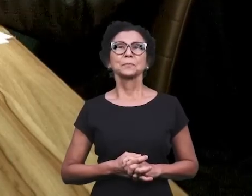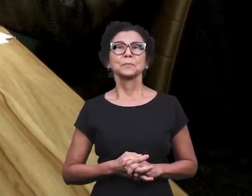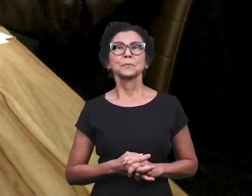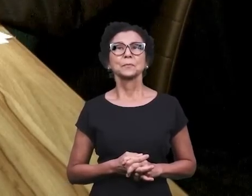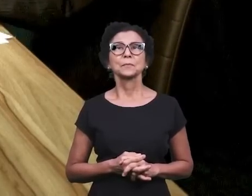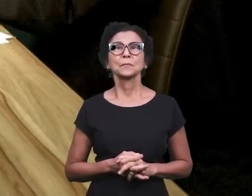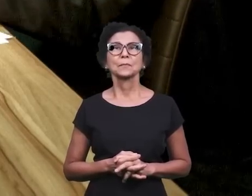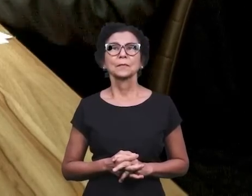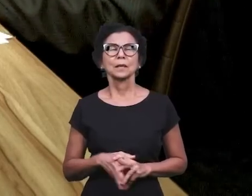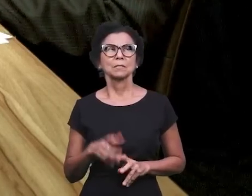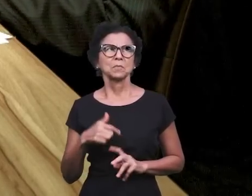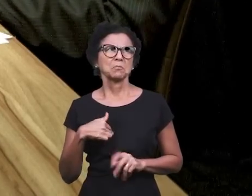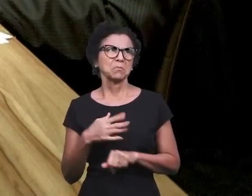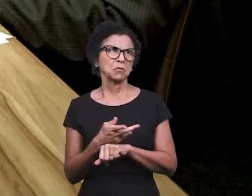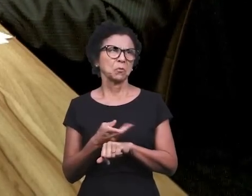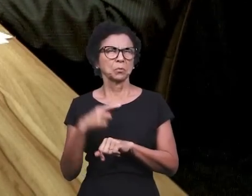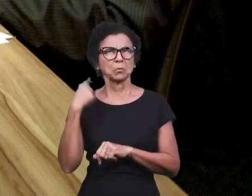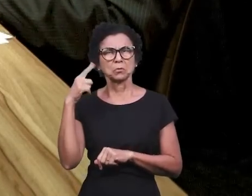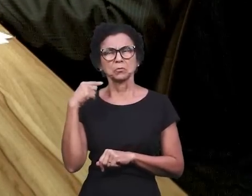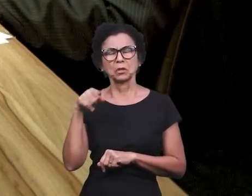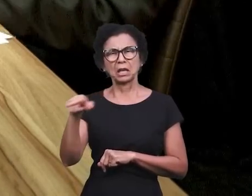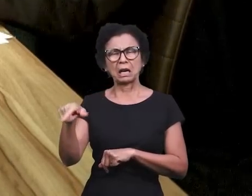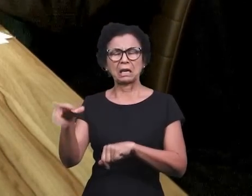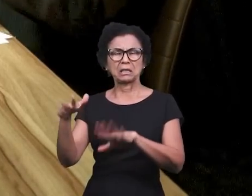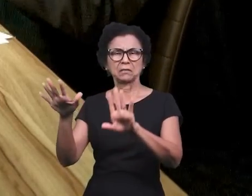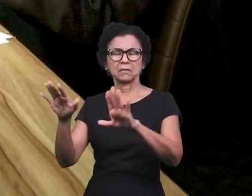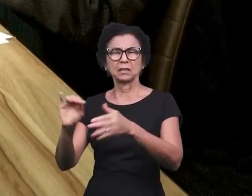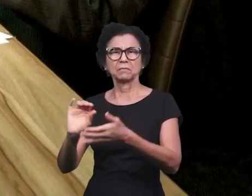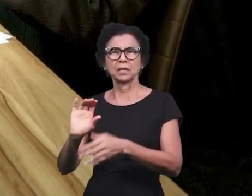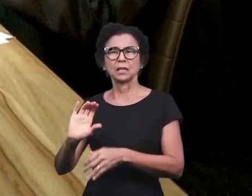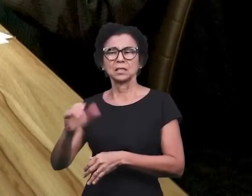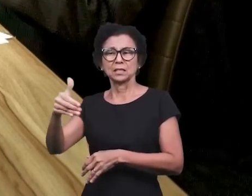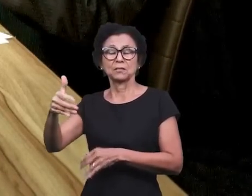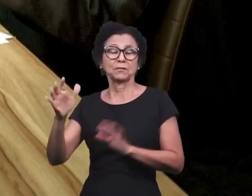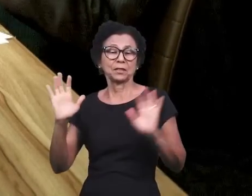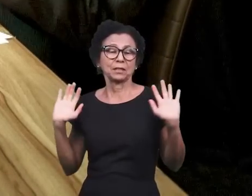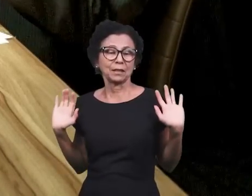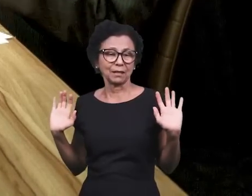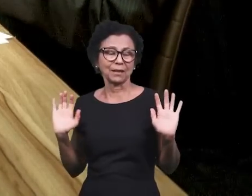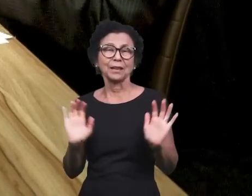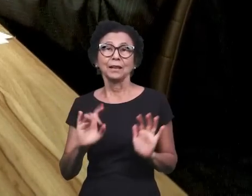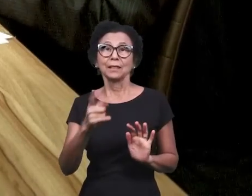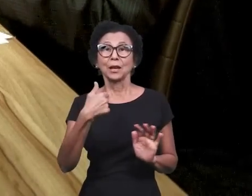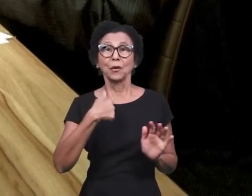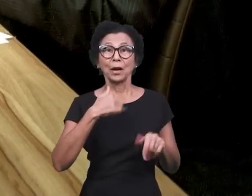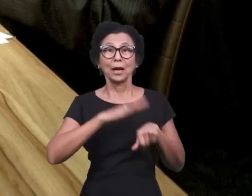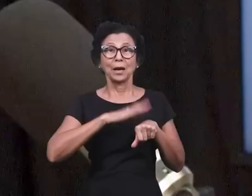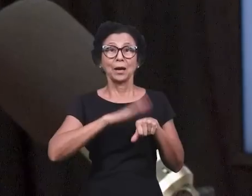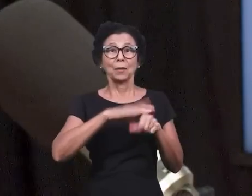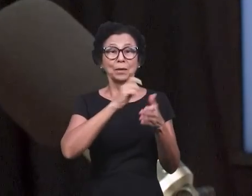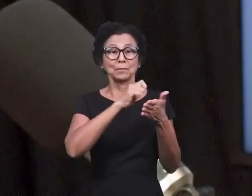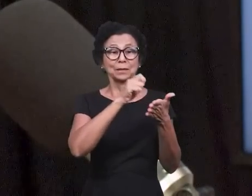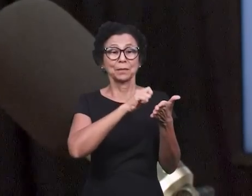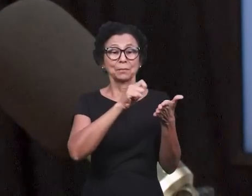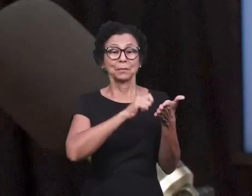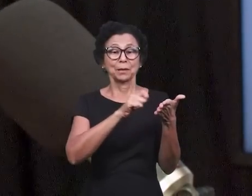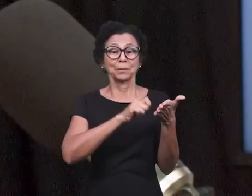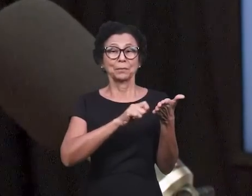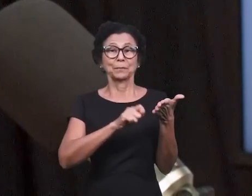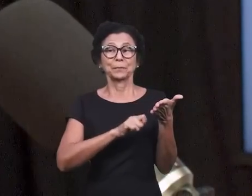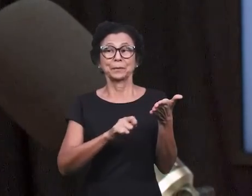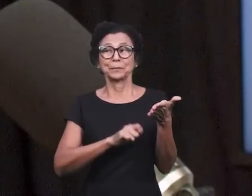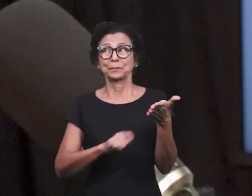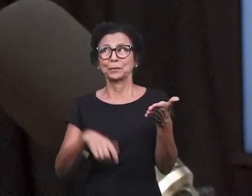eu vou procurar um advogado, ele já sabe fazer tudo, né? Sabe. Nem sempre, porque eu tive que escrever eu tive que escrever a petição. Às vezes é uma área que não é de atuação